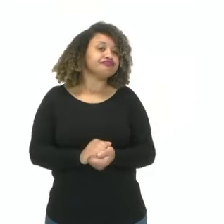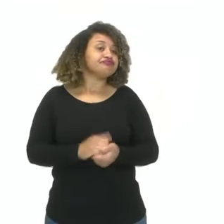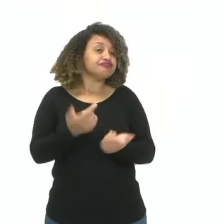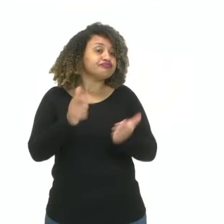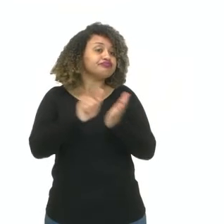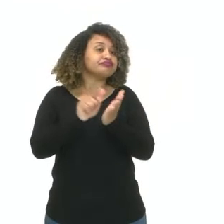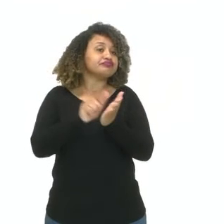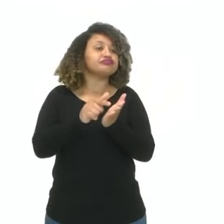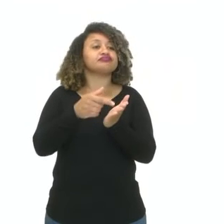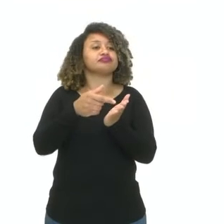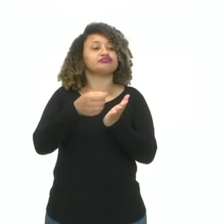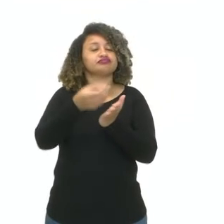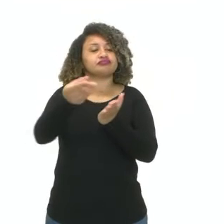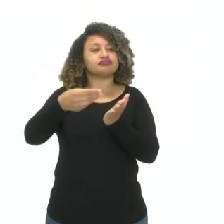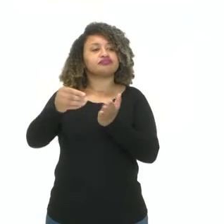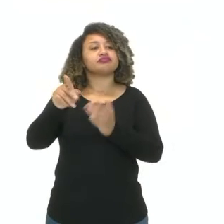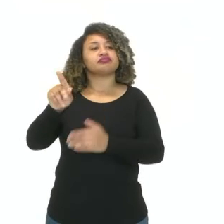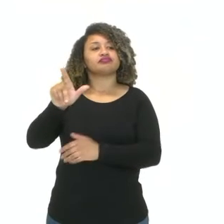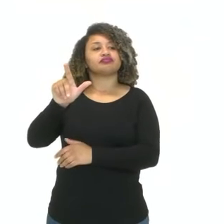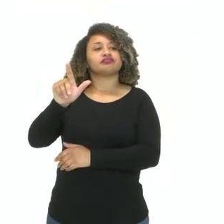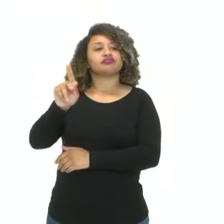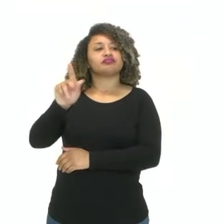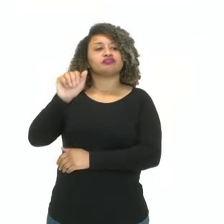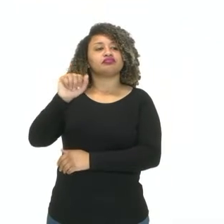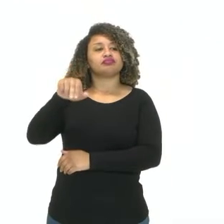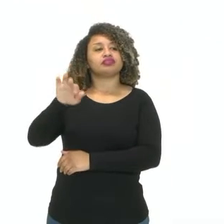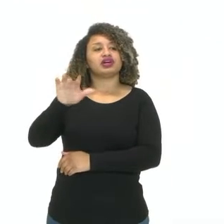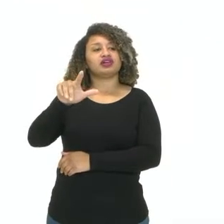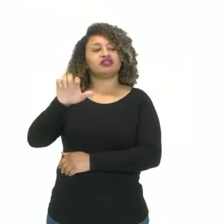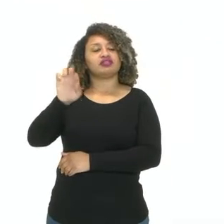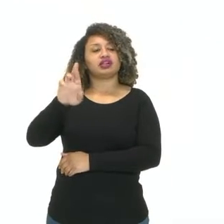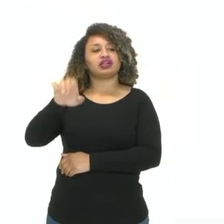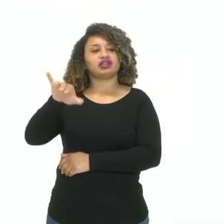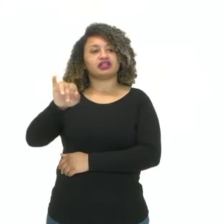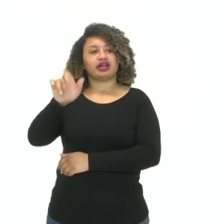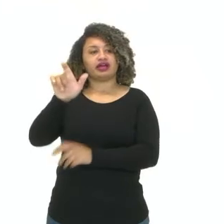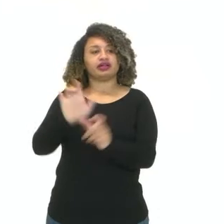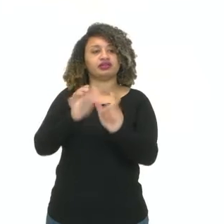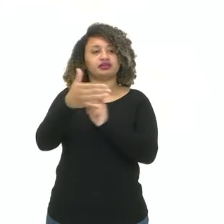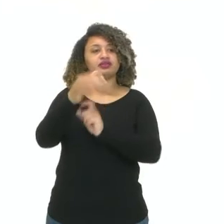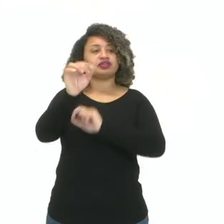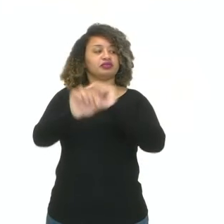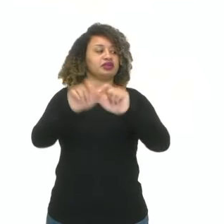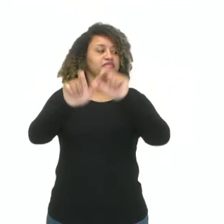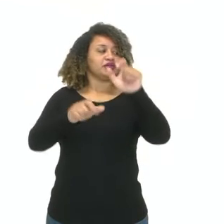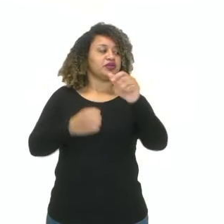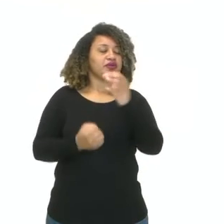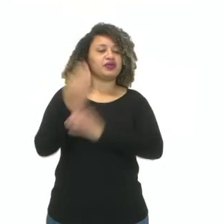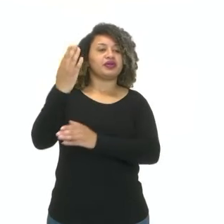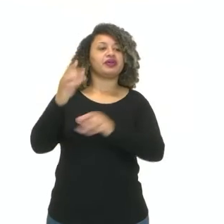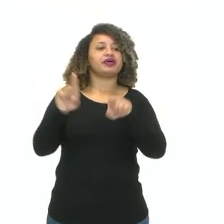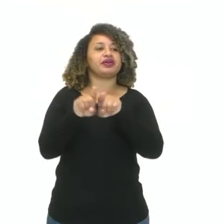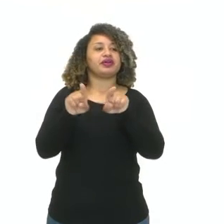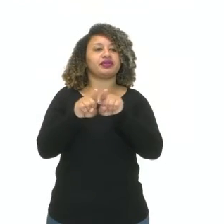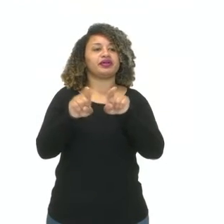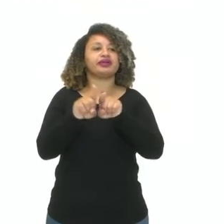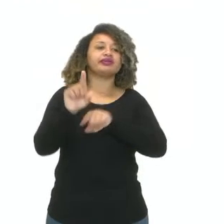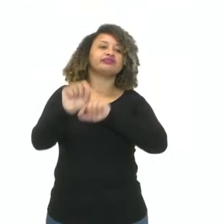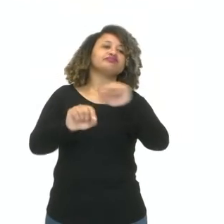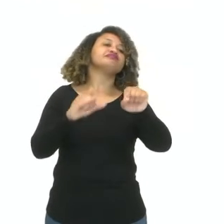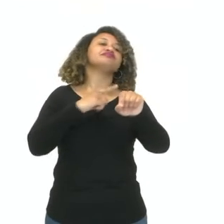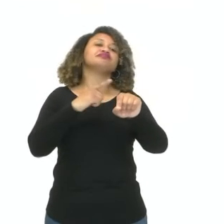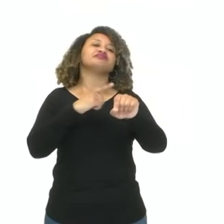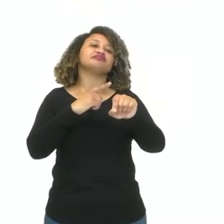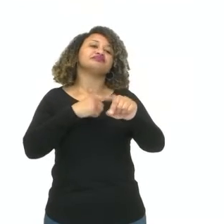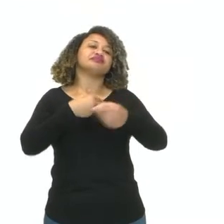Panfletário é um termo histórico para alguém que cria ou distribui folhetos para atrair prosélitos ou